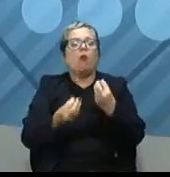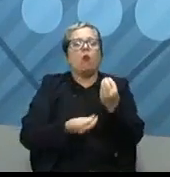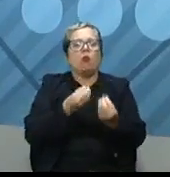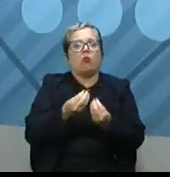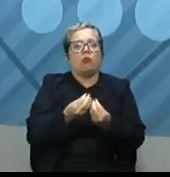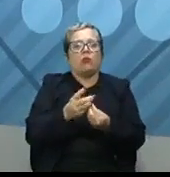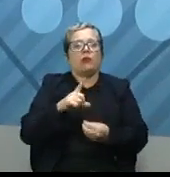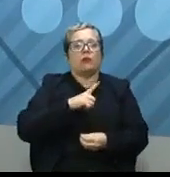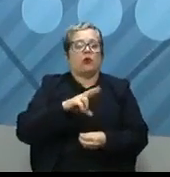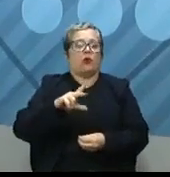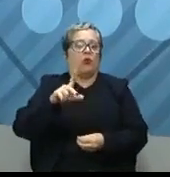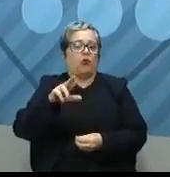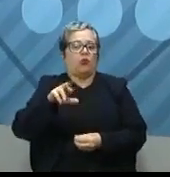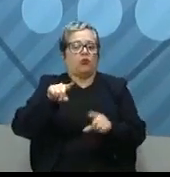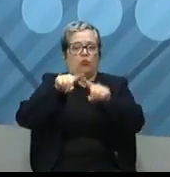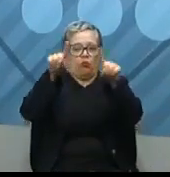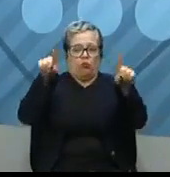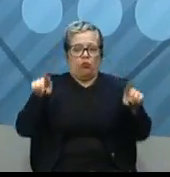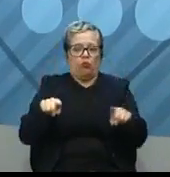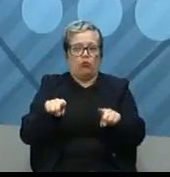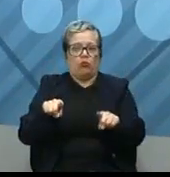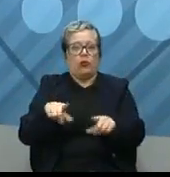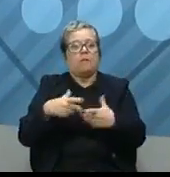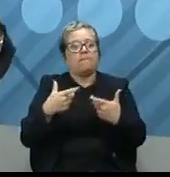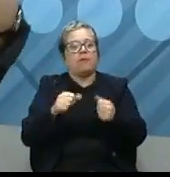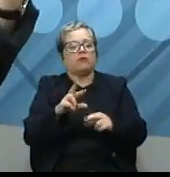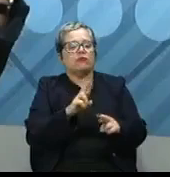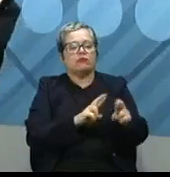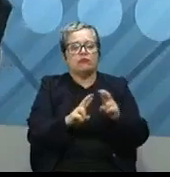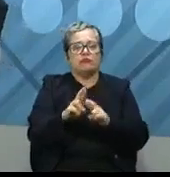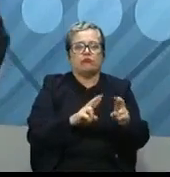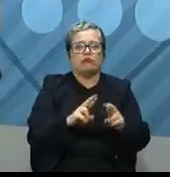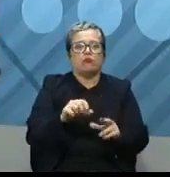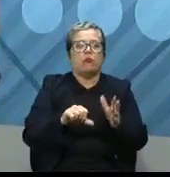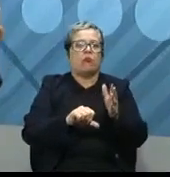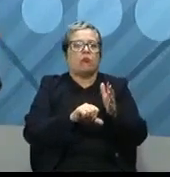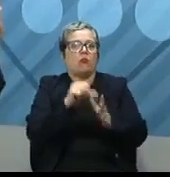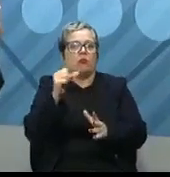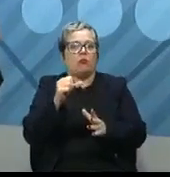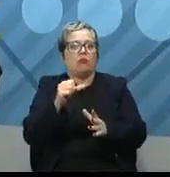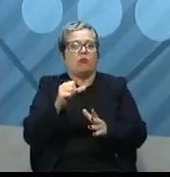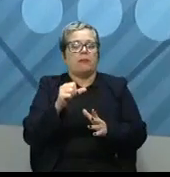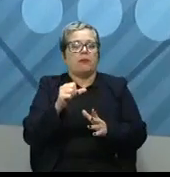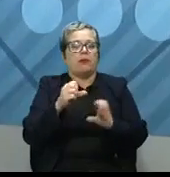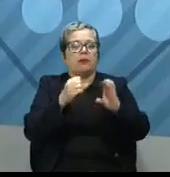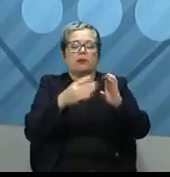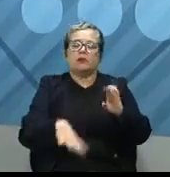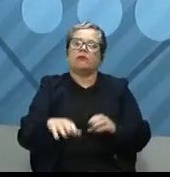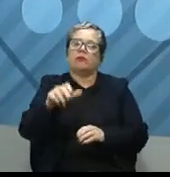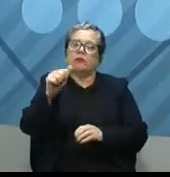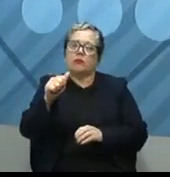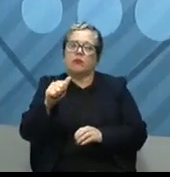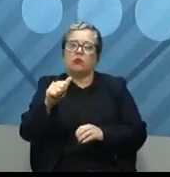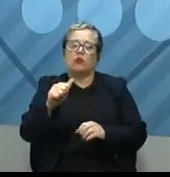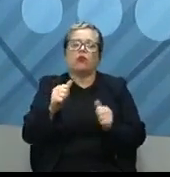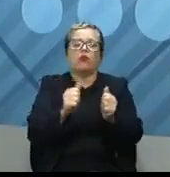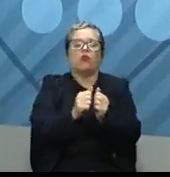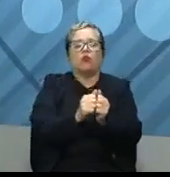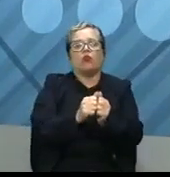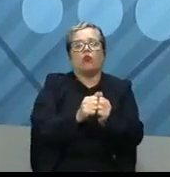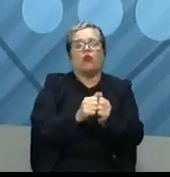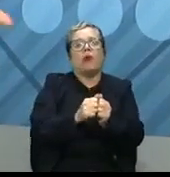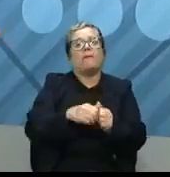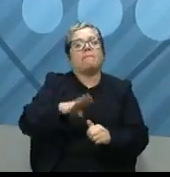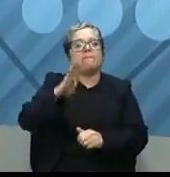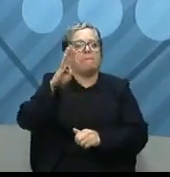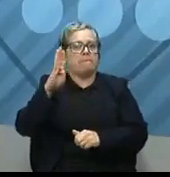a igualdade de matrizes quando eu preciso corresponder o primeiro elemento da matriz A com o primeiro elemento da matriz